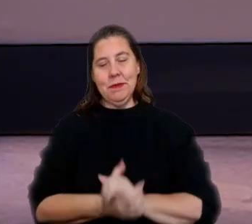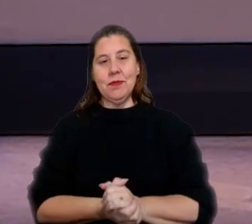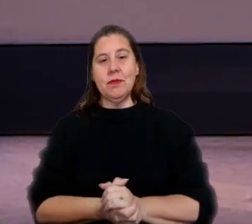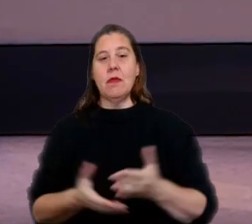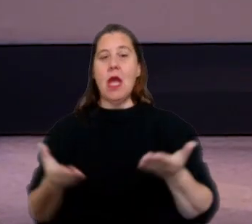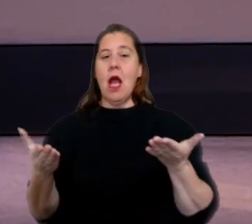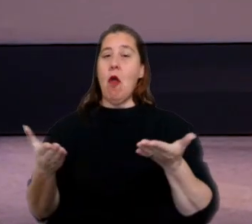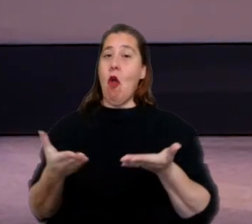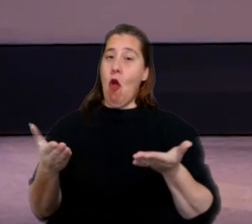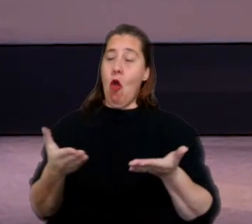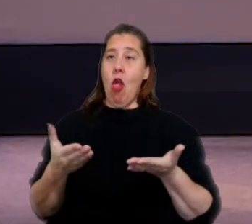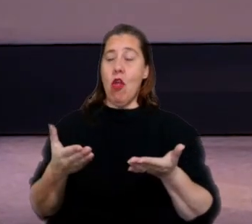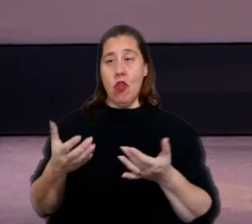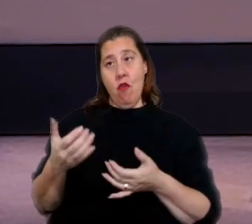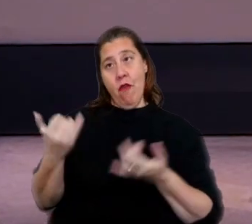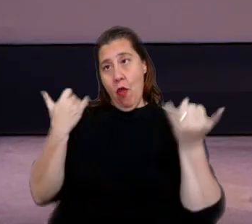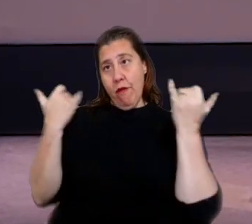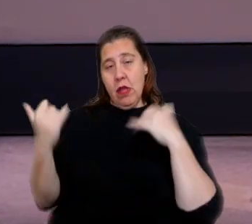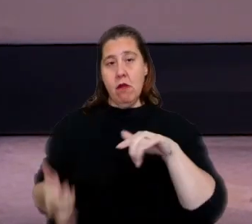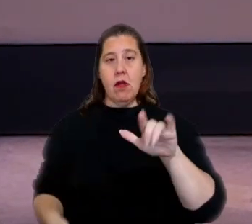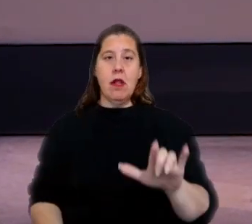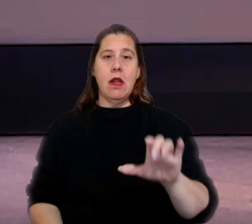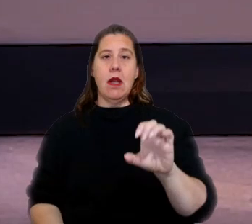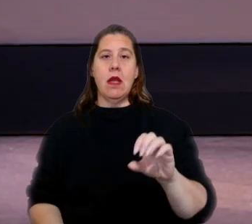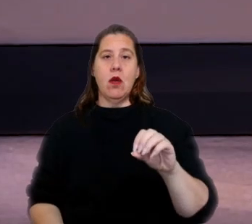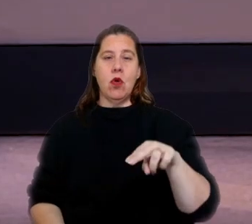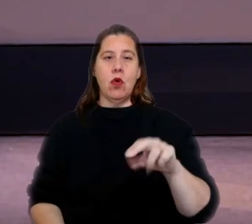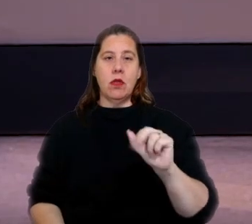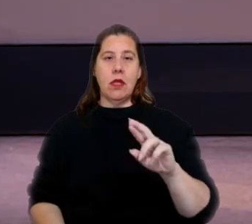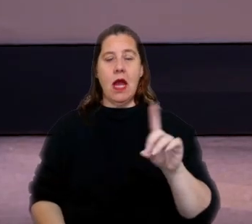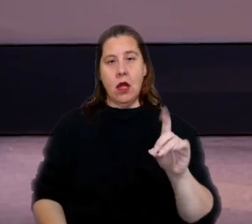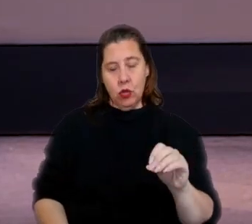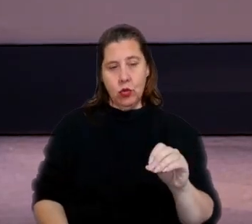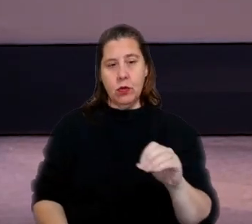trouxe. Bom, agora a gente vai ouvir o Leonardo Sanches.